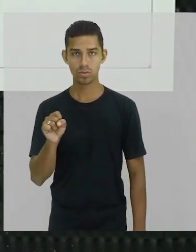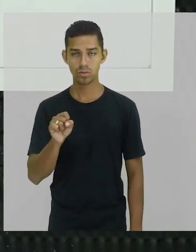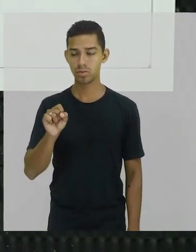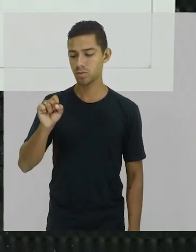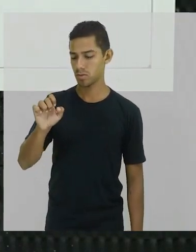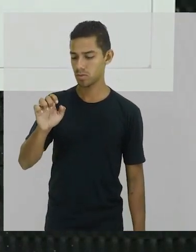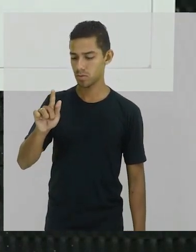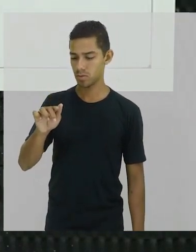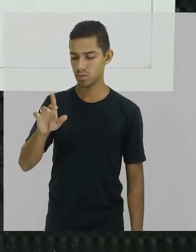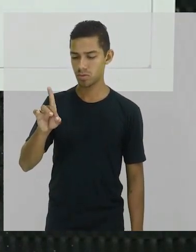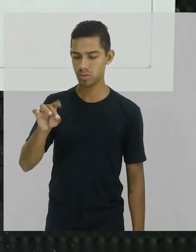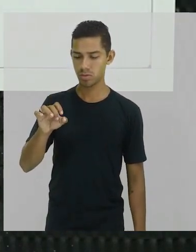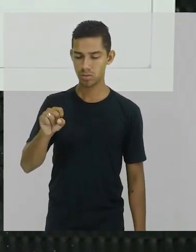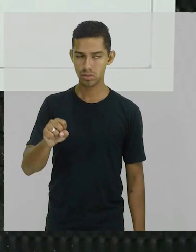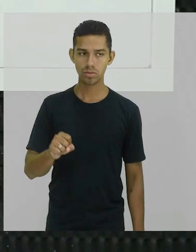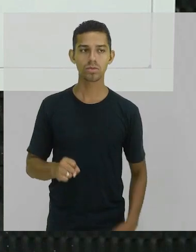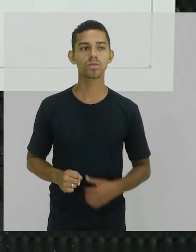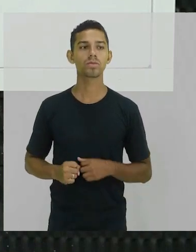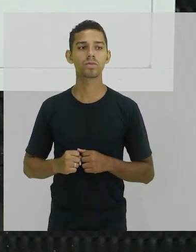velocidade,